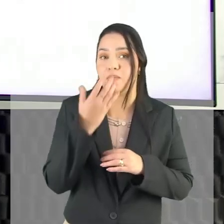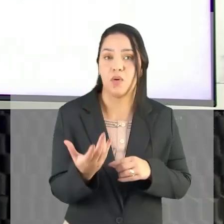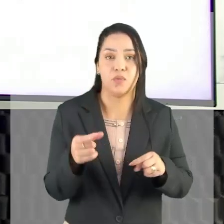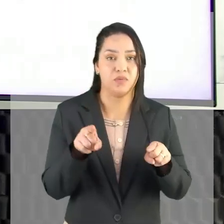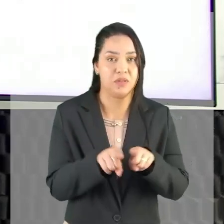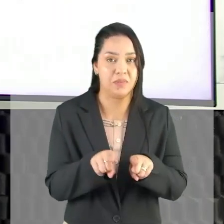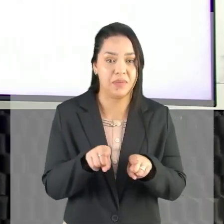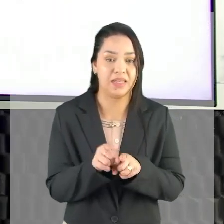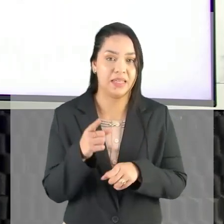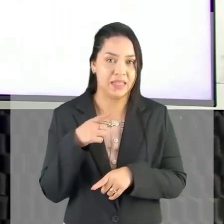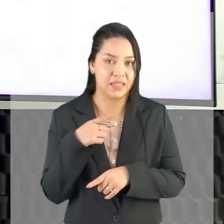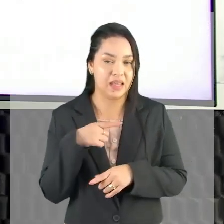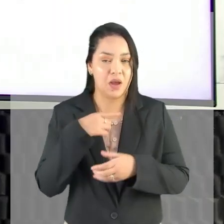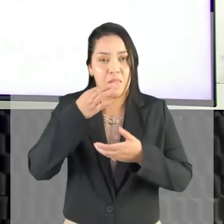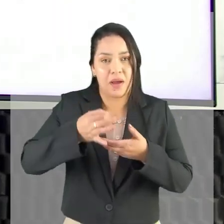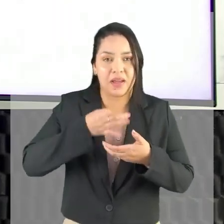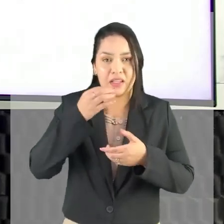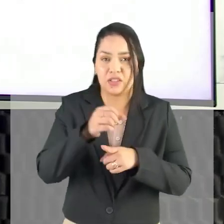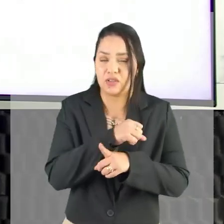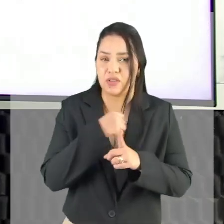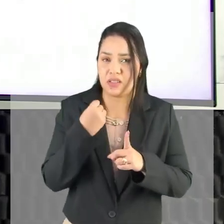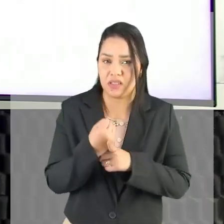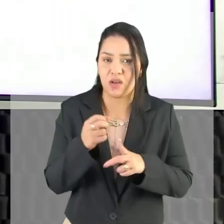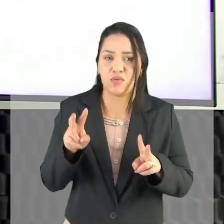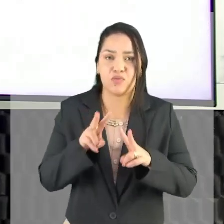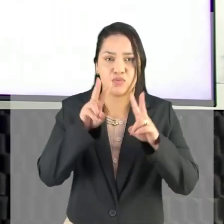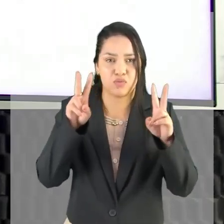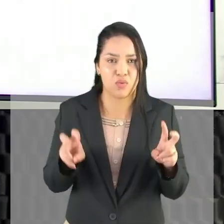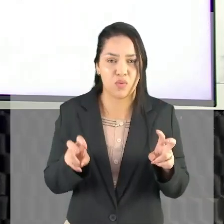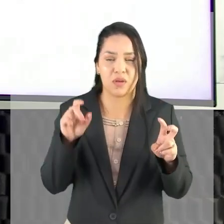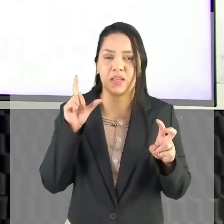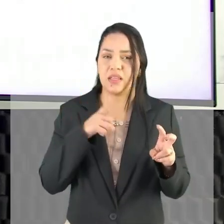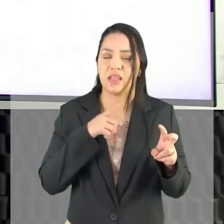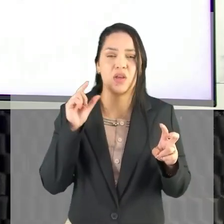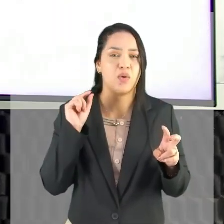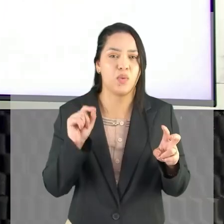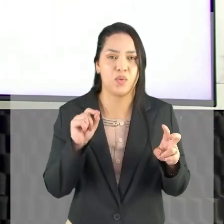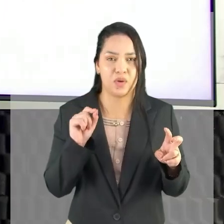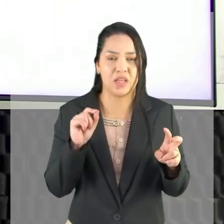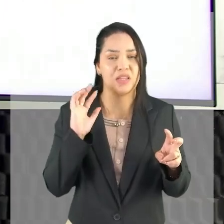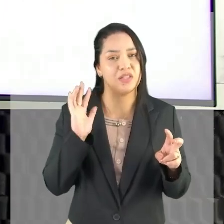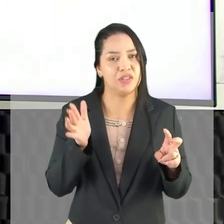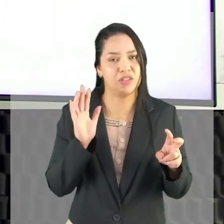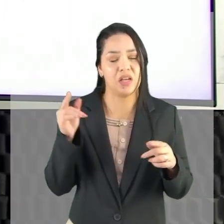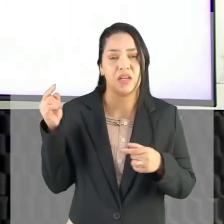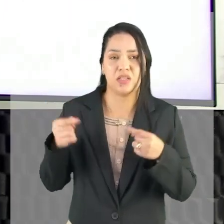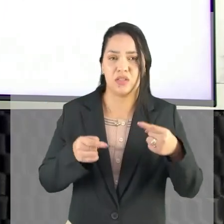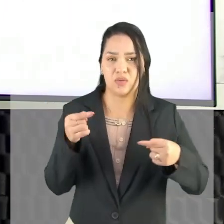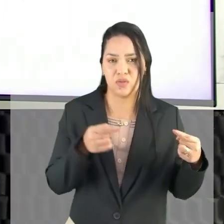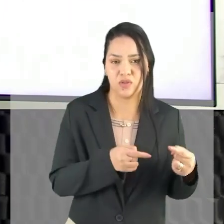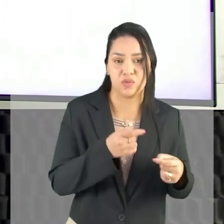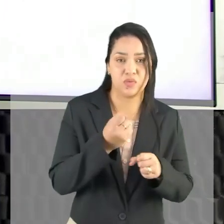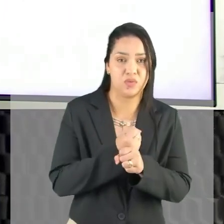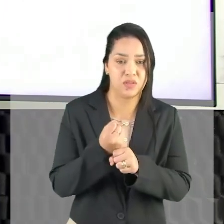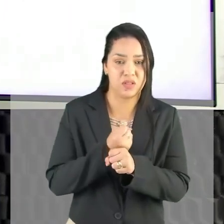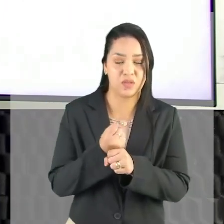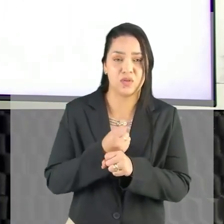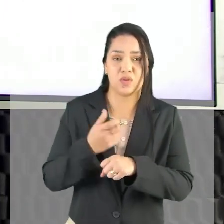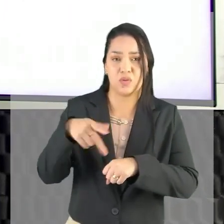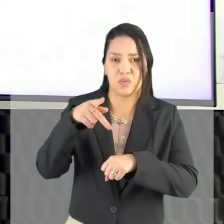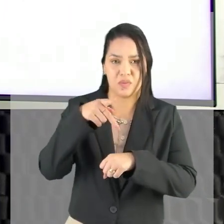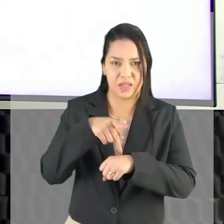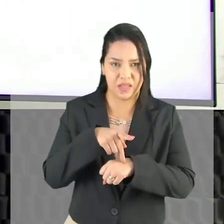e trouxe, inclusive, uma crítica social incrível sobre um dos pontos que, inclusive, foi muito discutido nos últimos anos aqui no